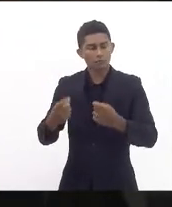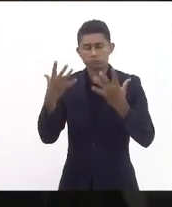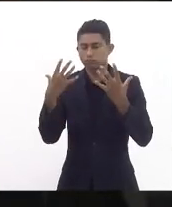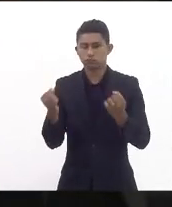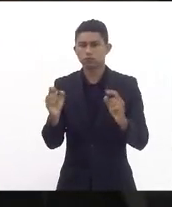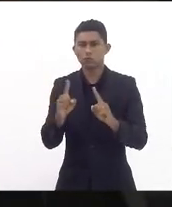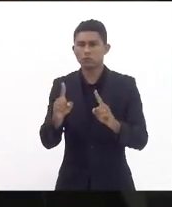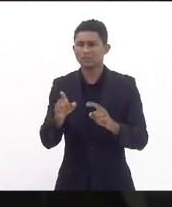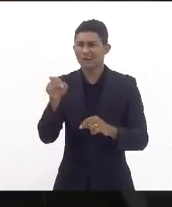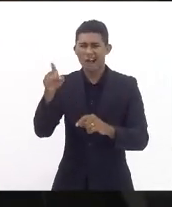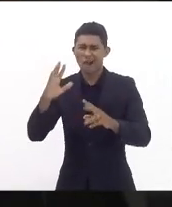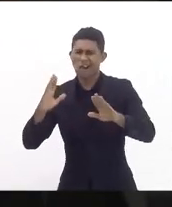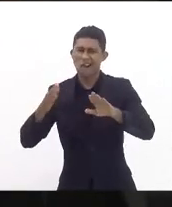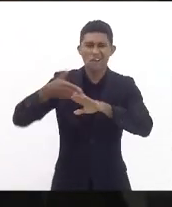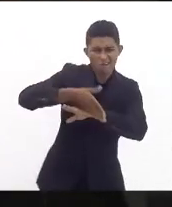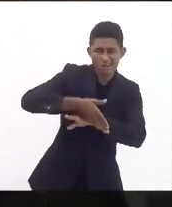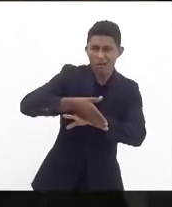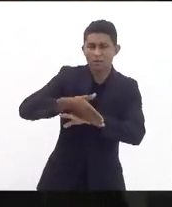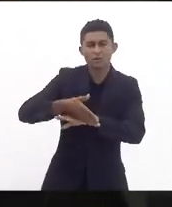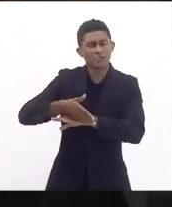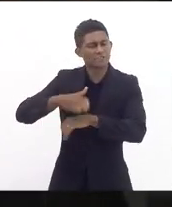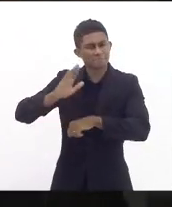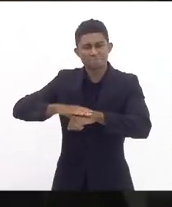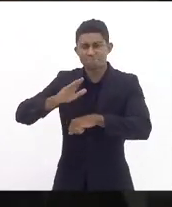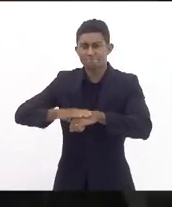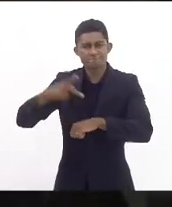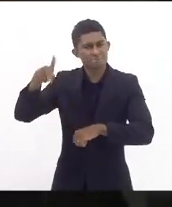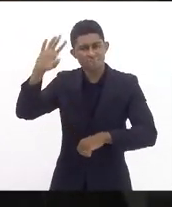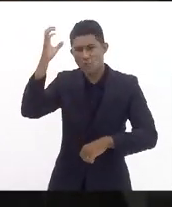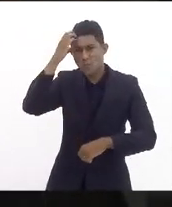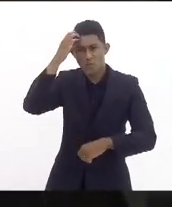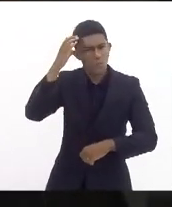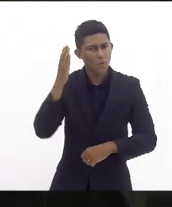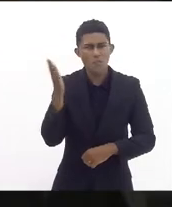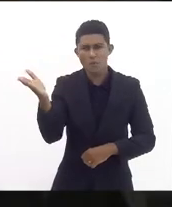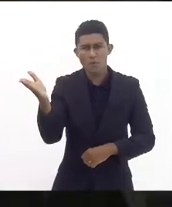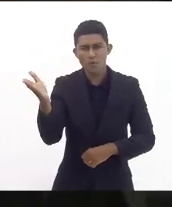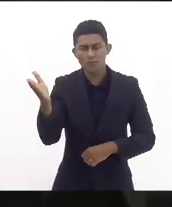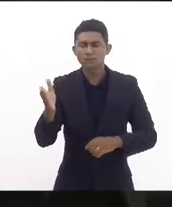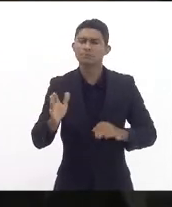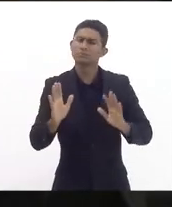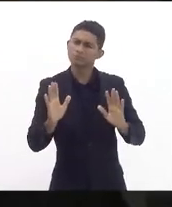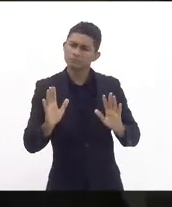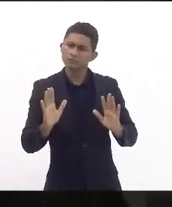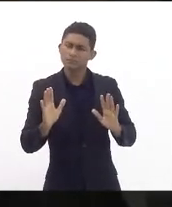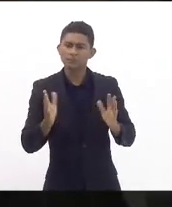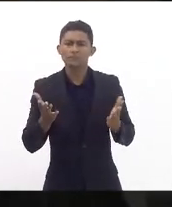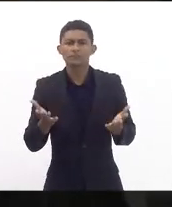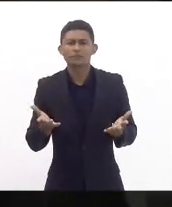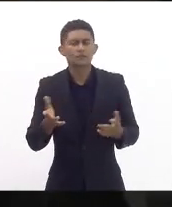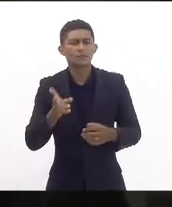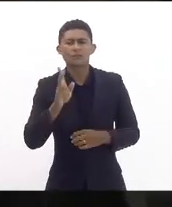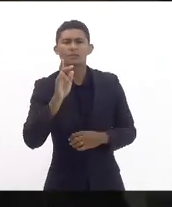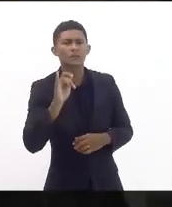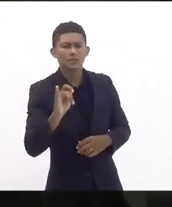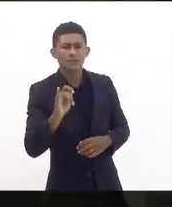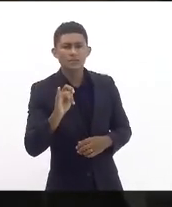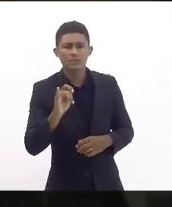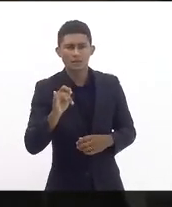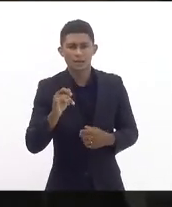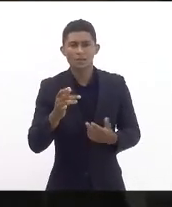invade é sempre o culpado partindo dessa premissa se isso